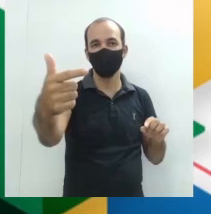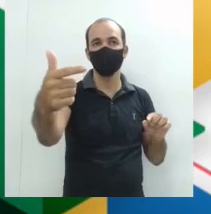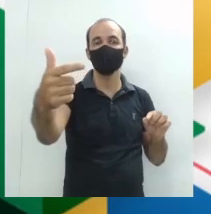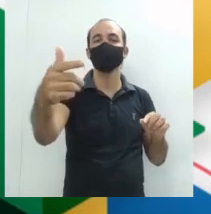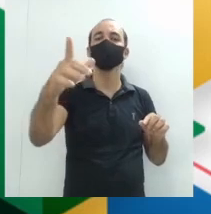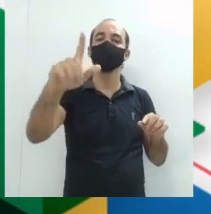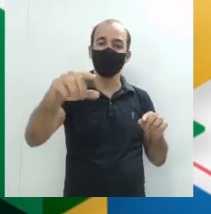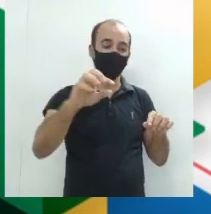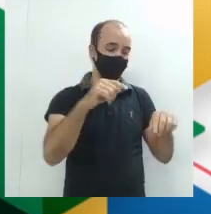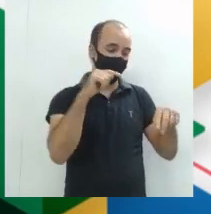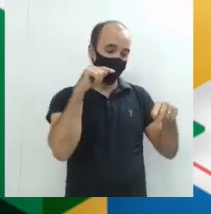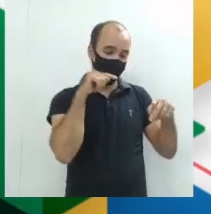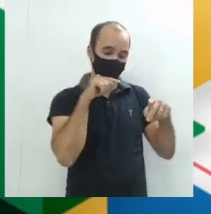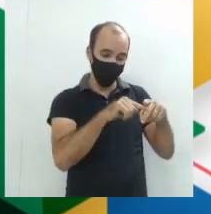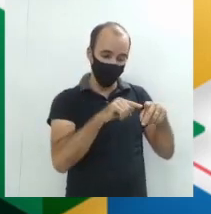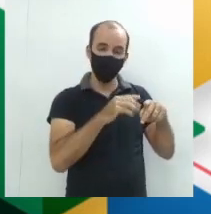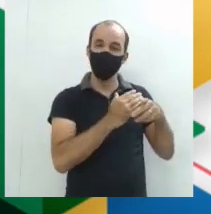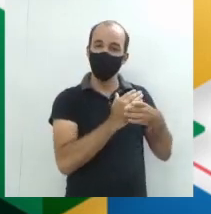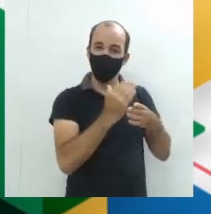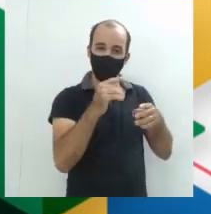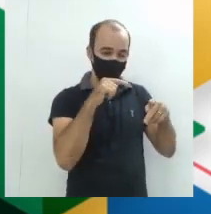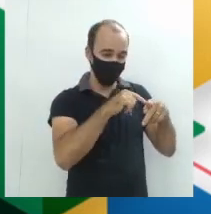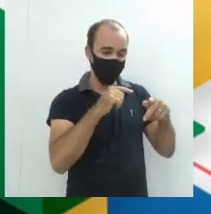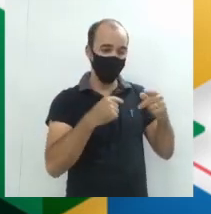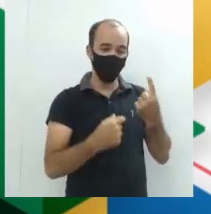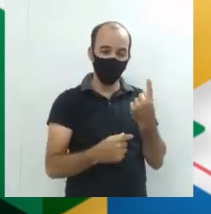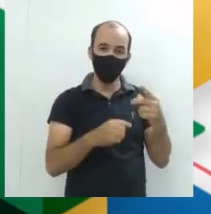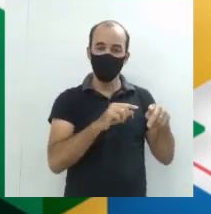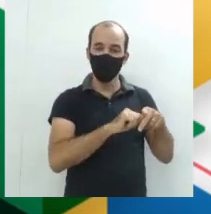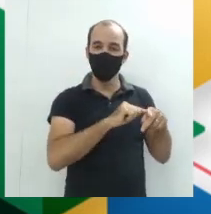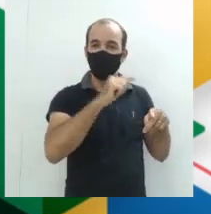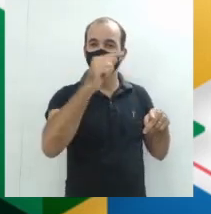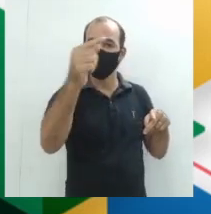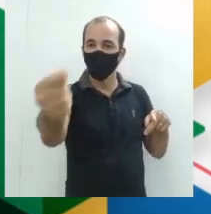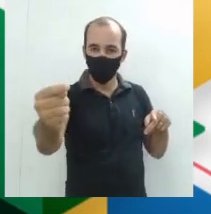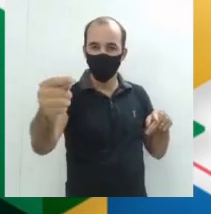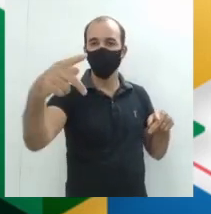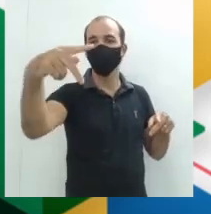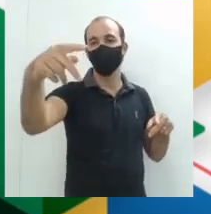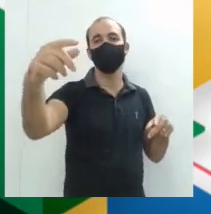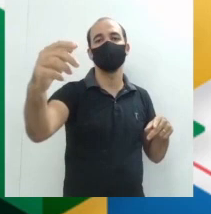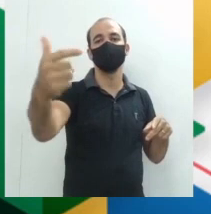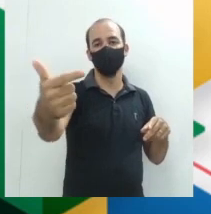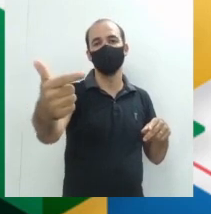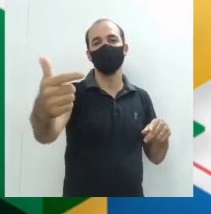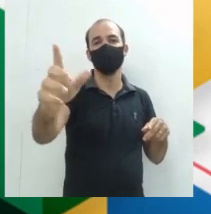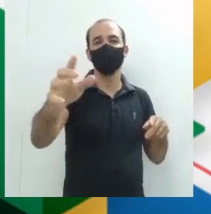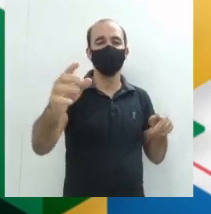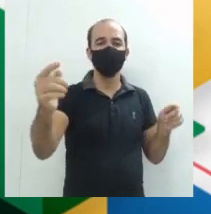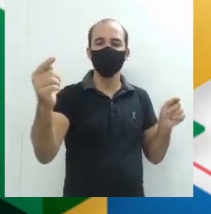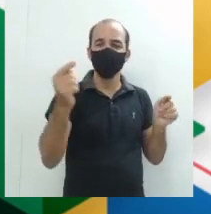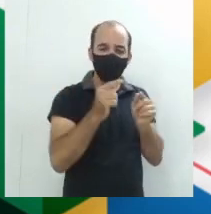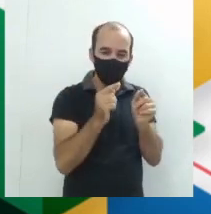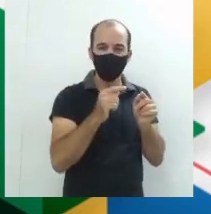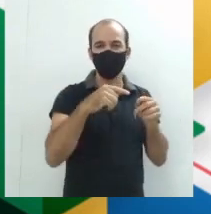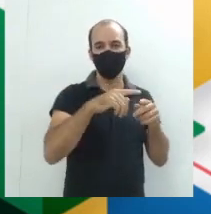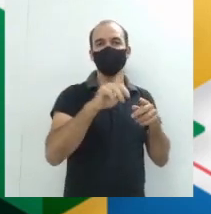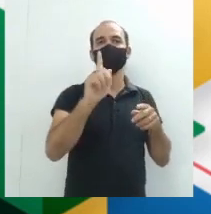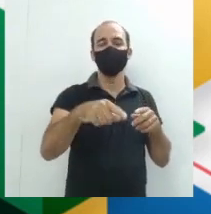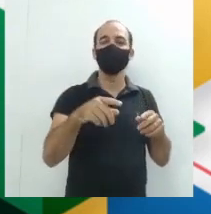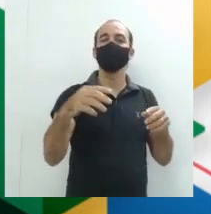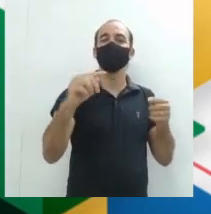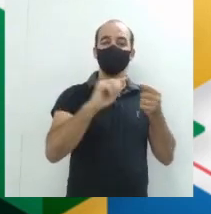entre dois pontos. Olha aí, tio Valtinho. A menor distância entre dois pontos físicos é o